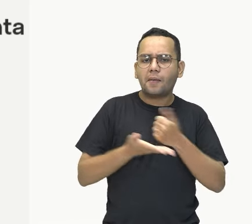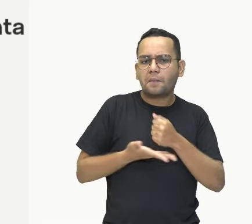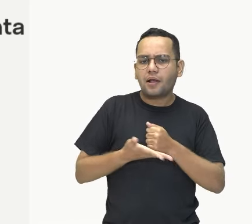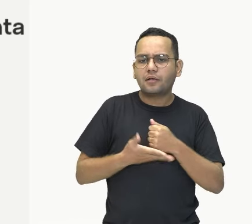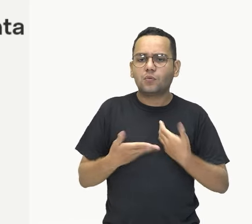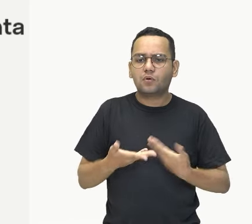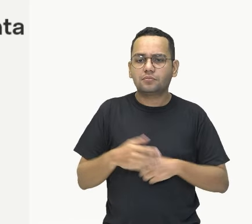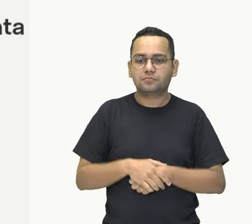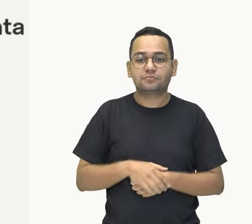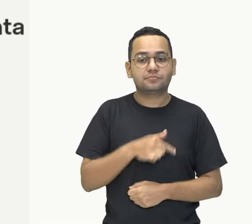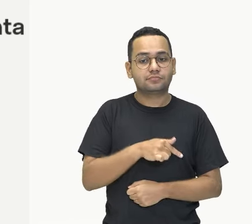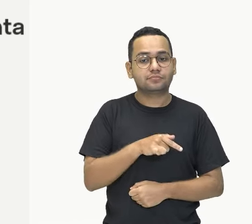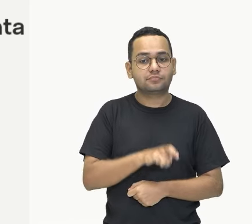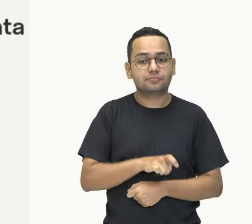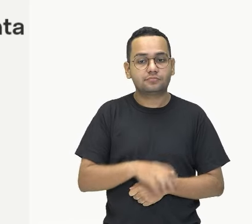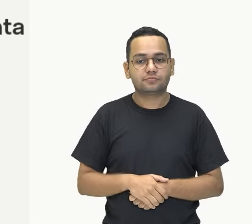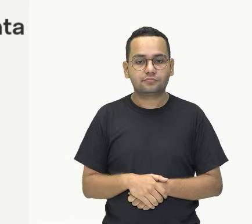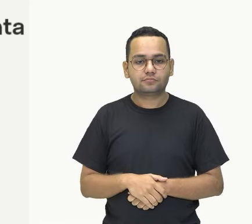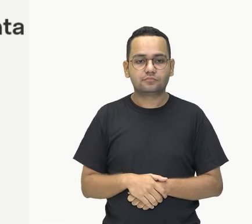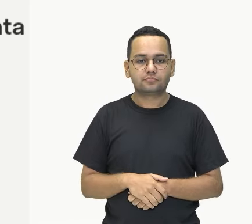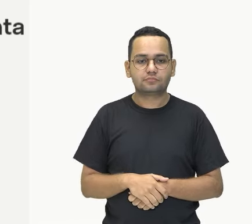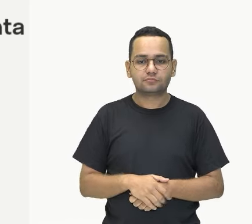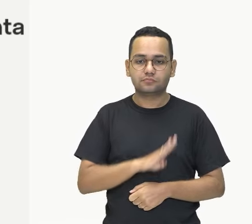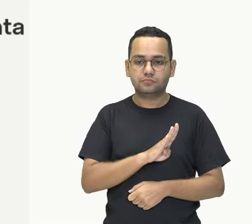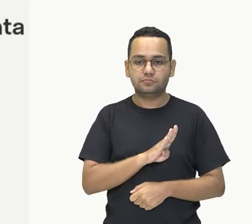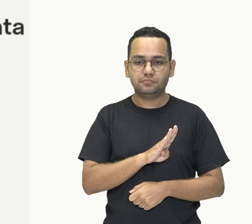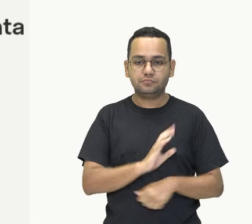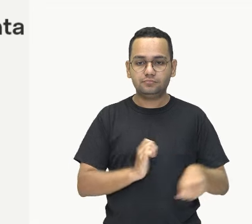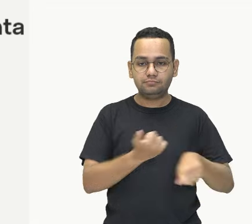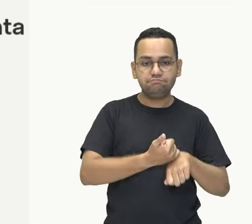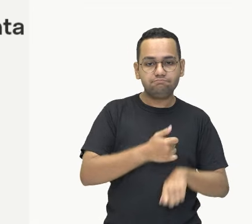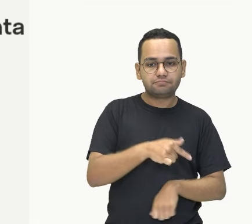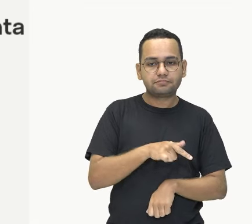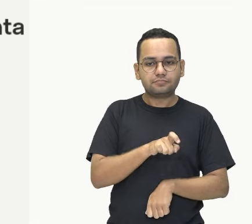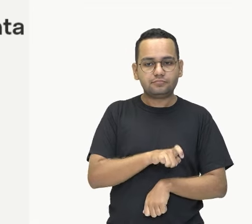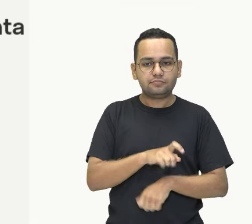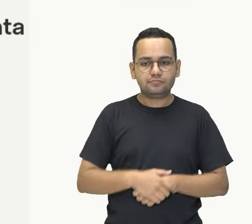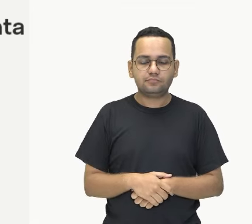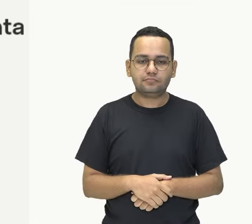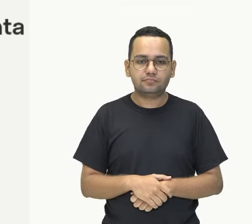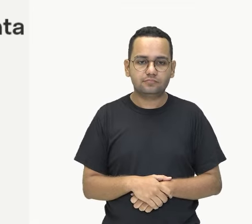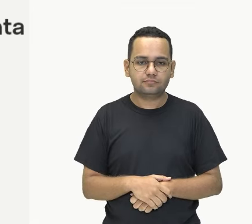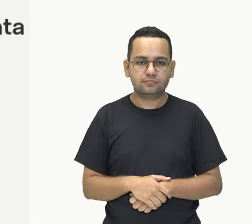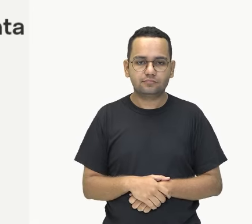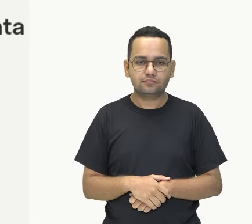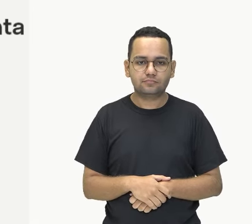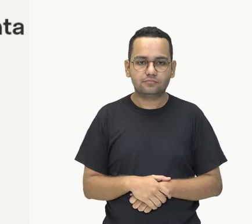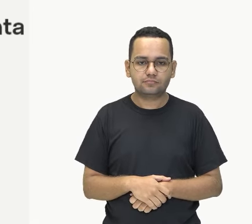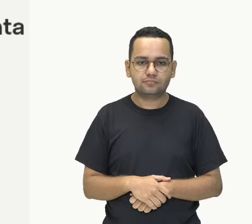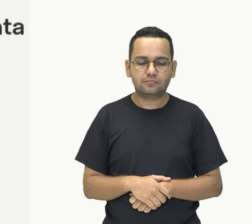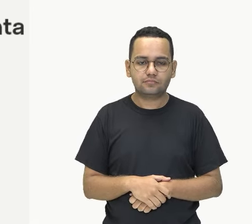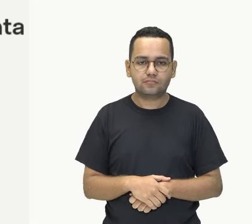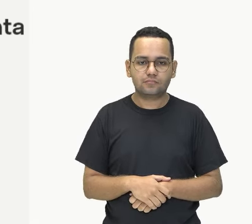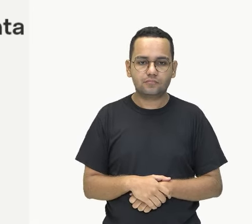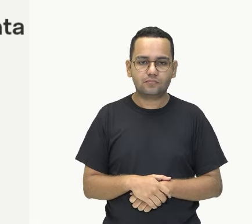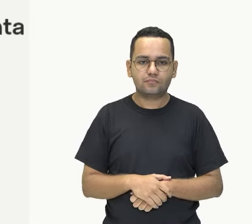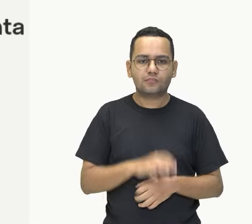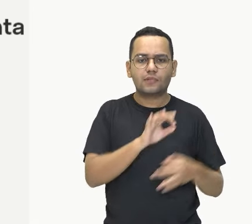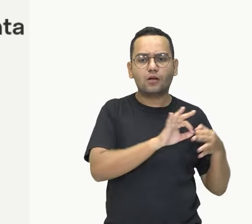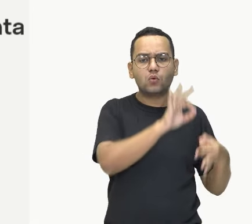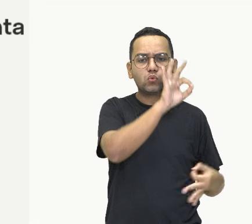nosso 7x. Tá? A base é o que fica aqui embaixo, essa medida. E a altura, como eu